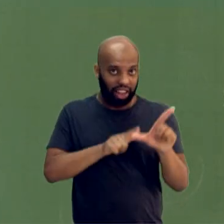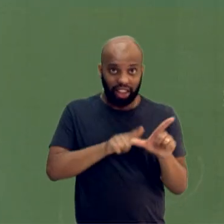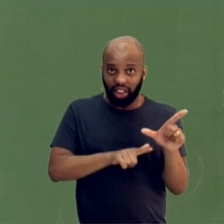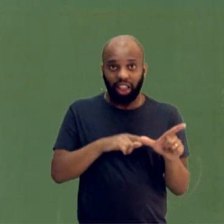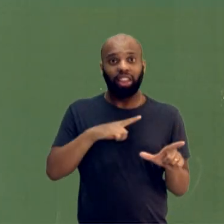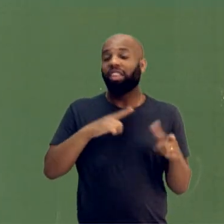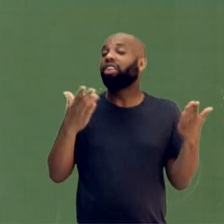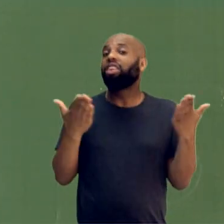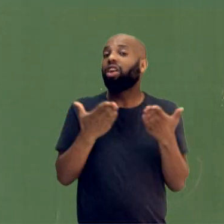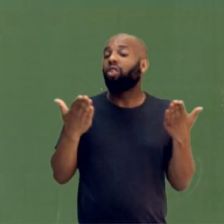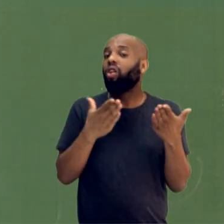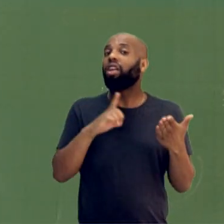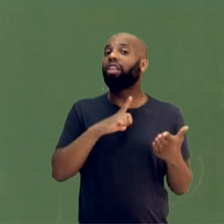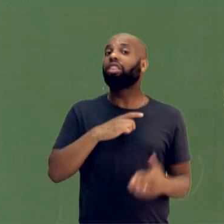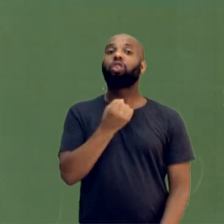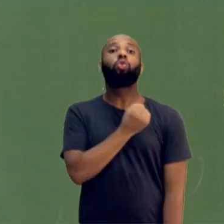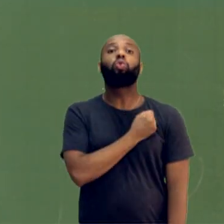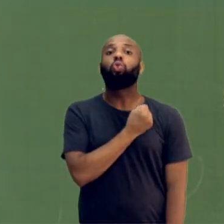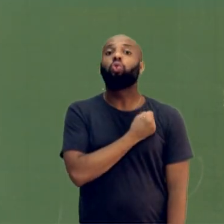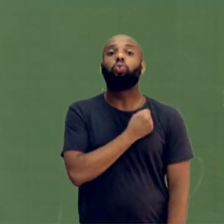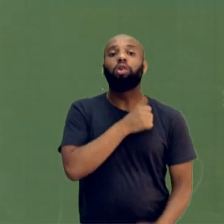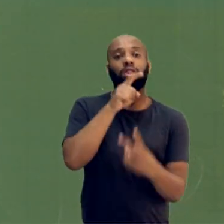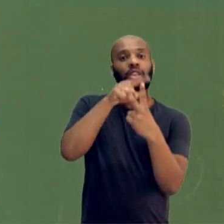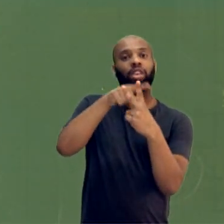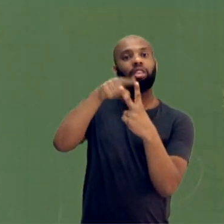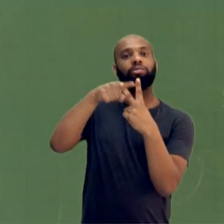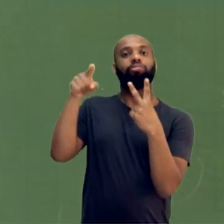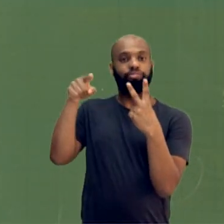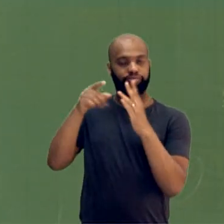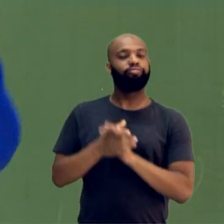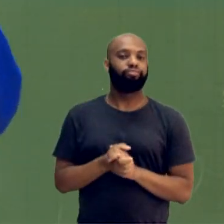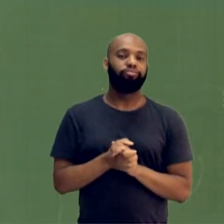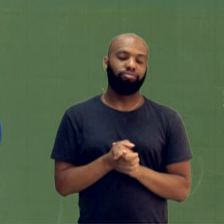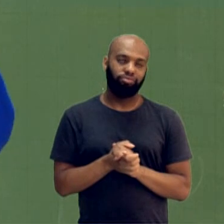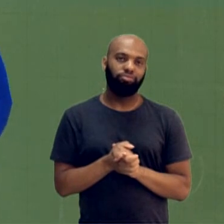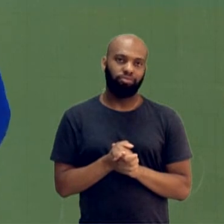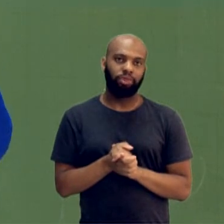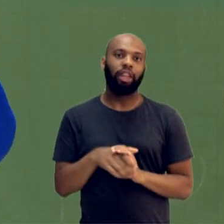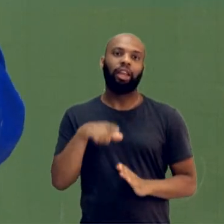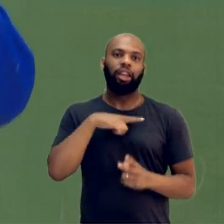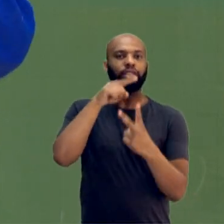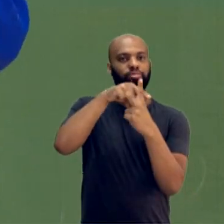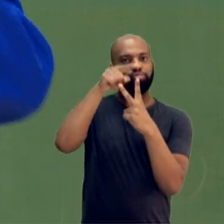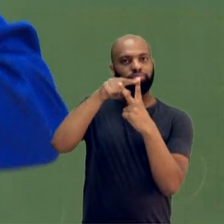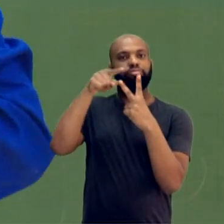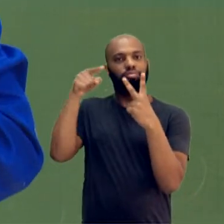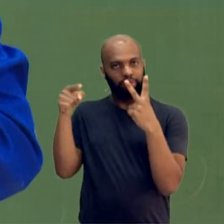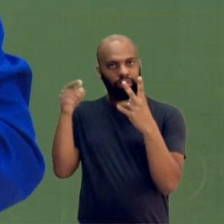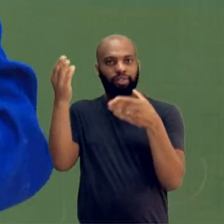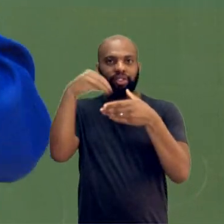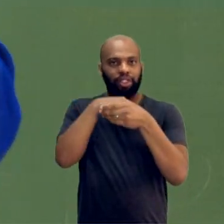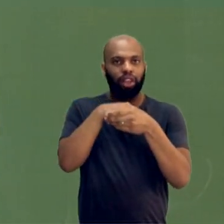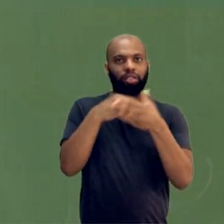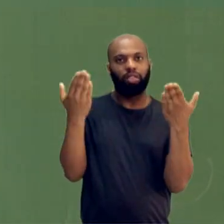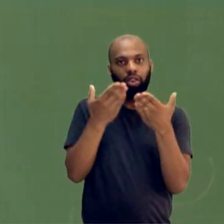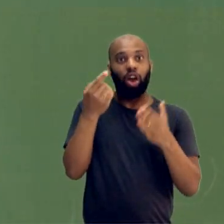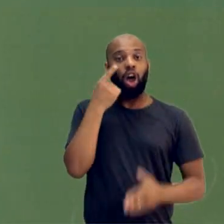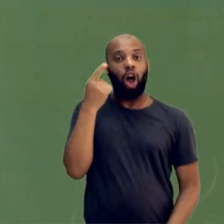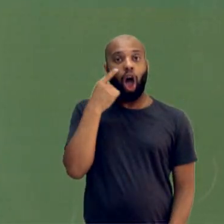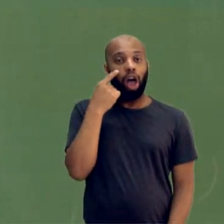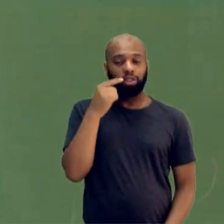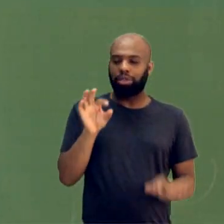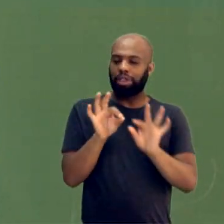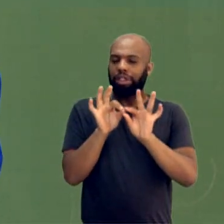letra, você estará trabalhando com o radical. É isso mesmo, com o radical. Veja como é simples e eu vou